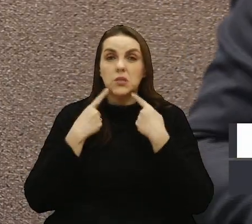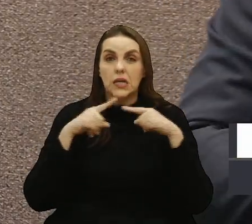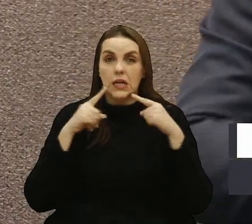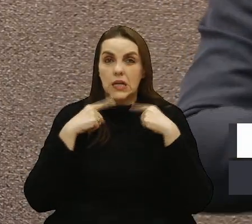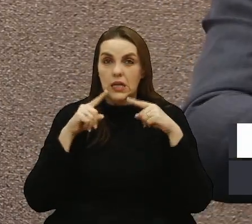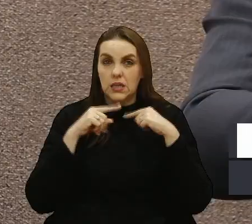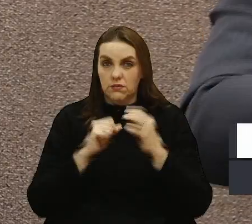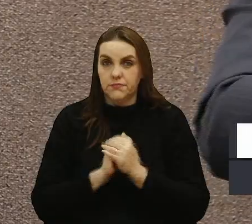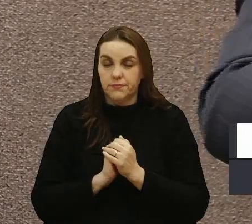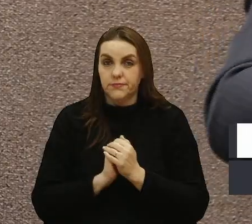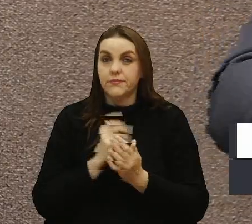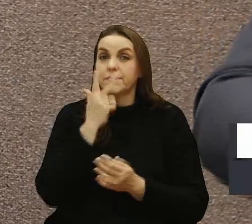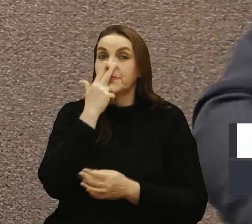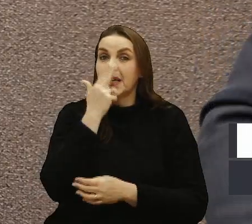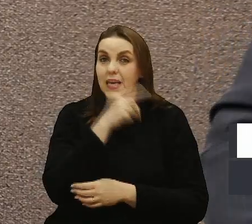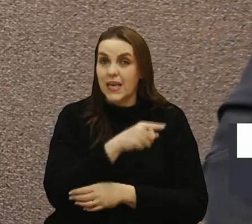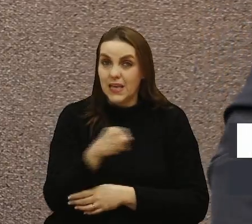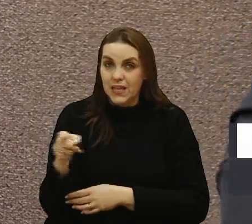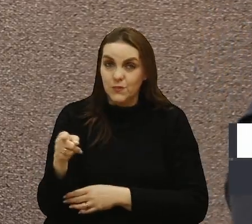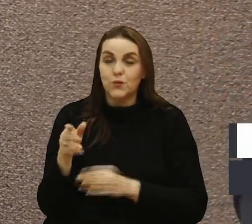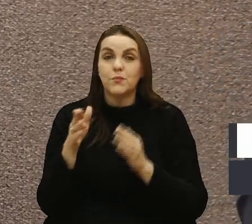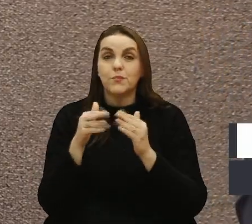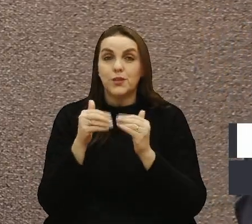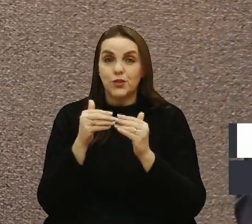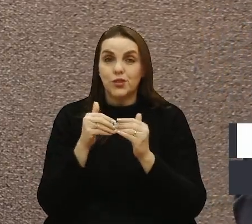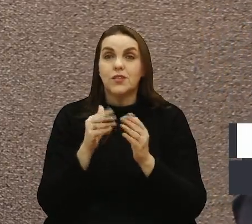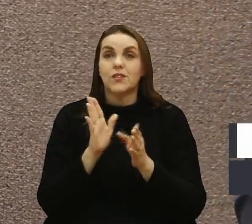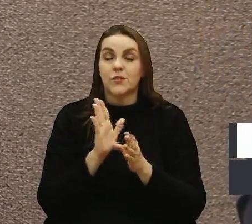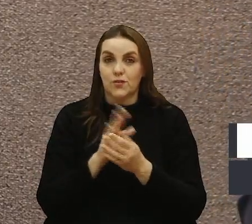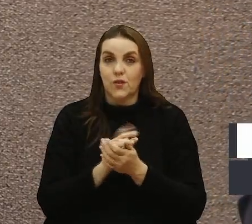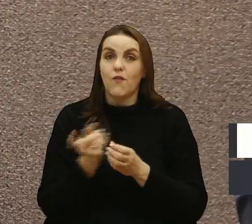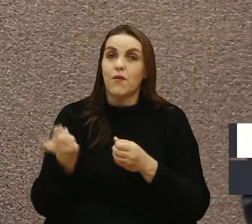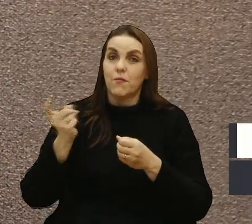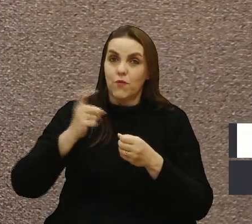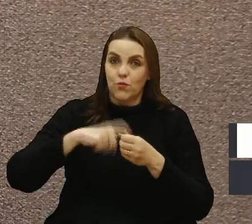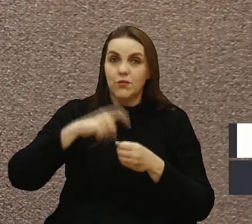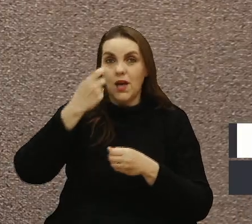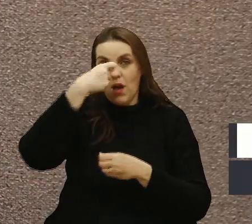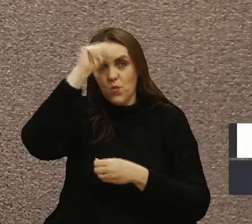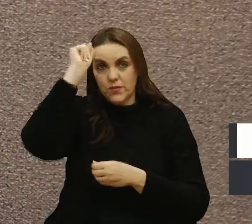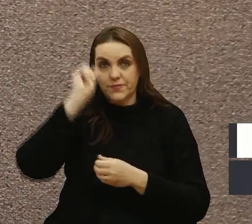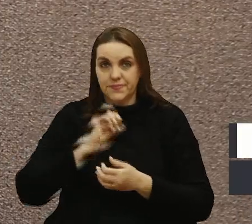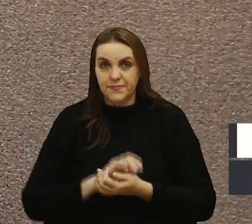Os mesmos que estão pedindo para que volte a UX.